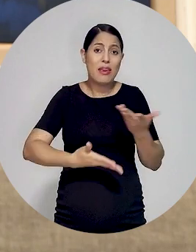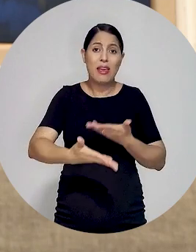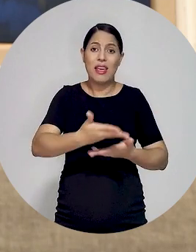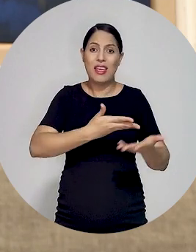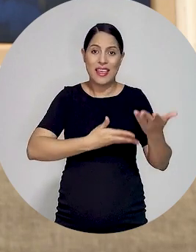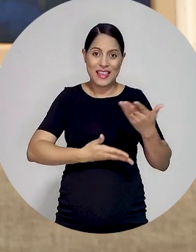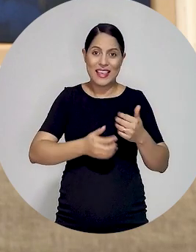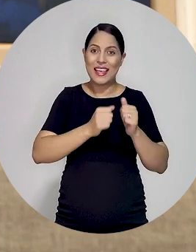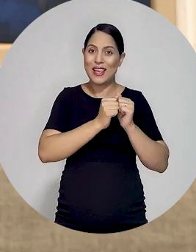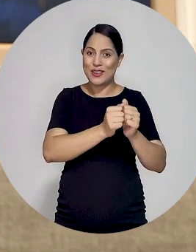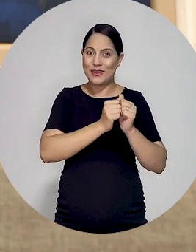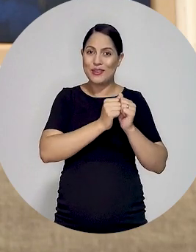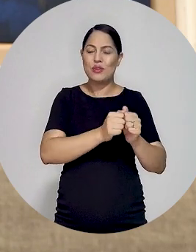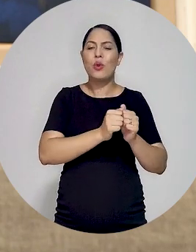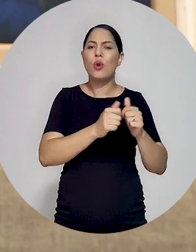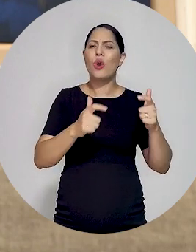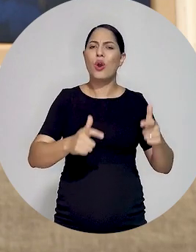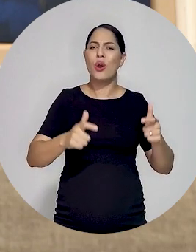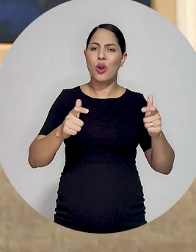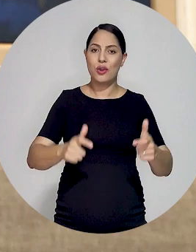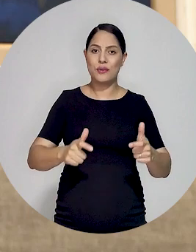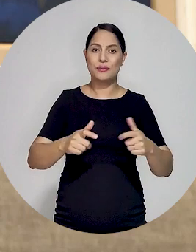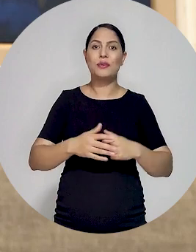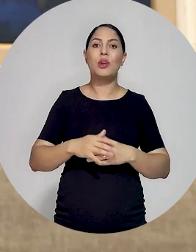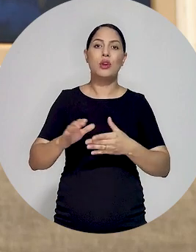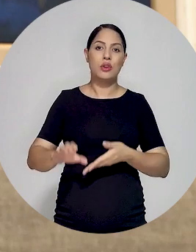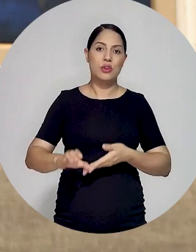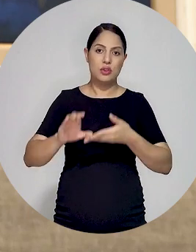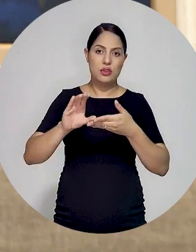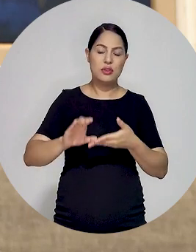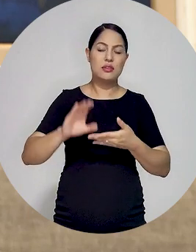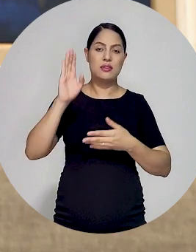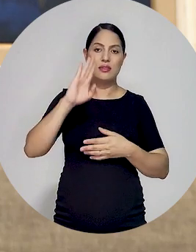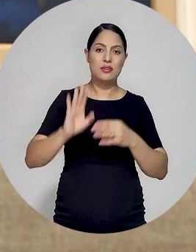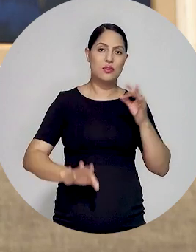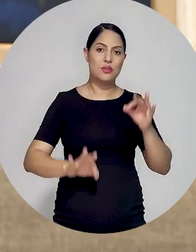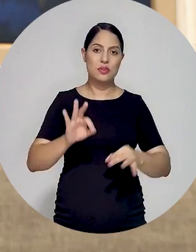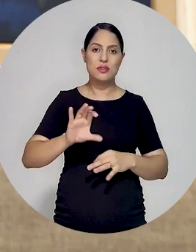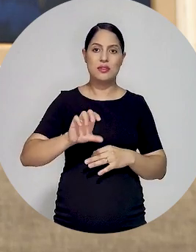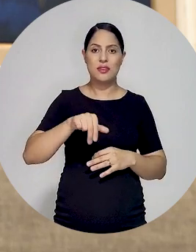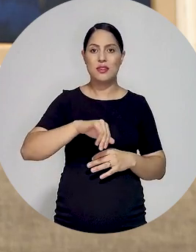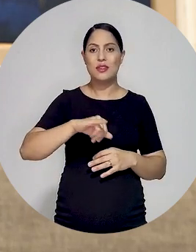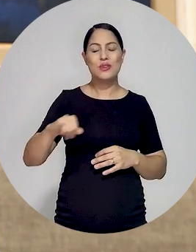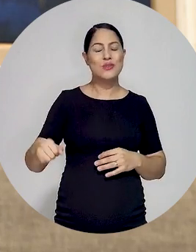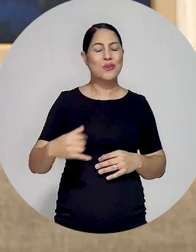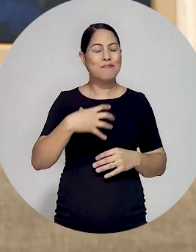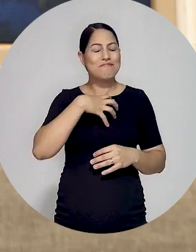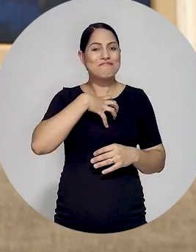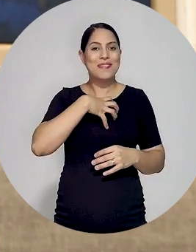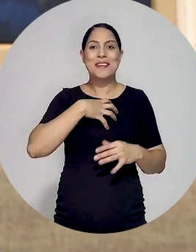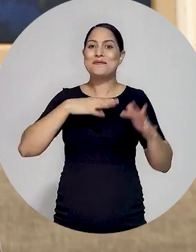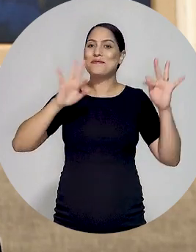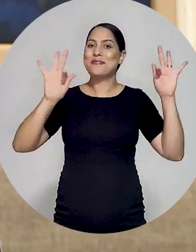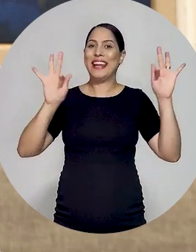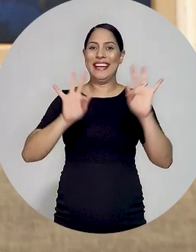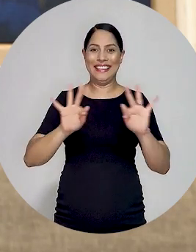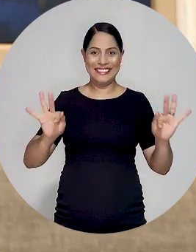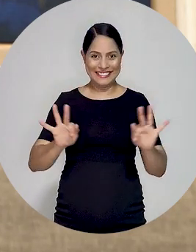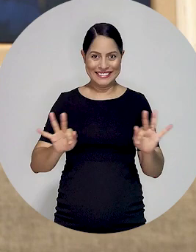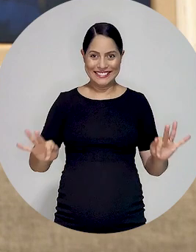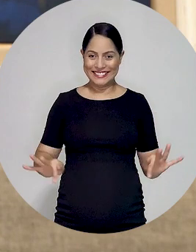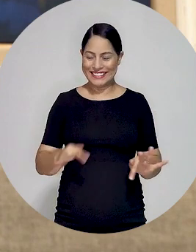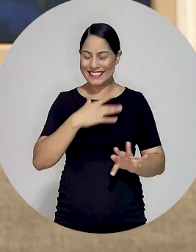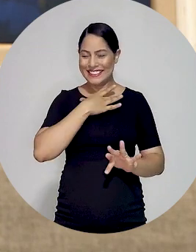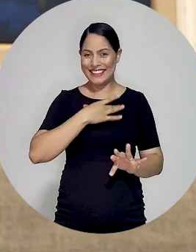presidente que é amigo, que eu tive a oportunidade de ladear na bancada do Conselho Nacional de Justiça, realmente é uma junção de grandes emoções.